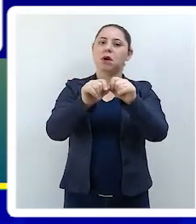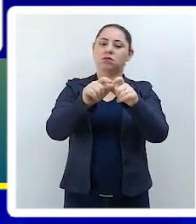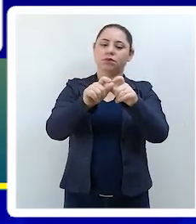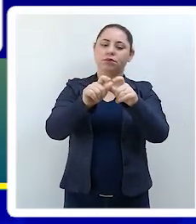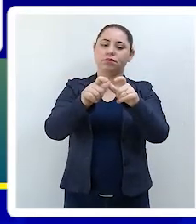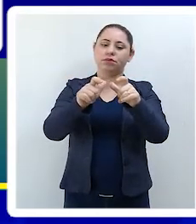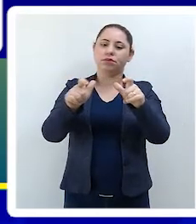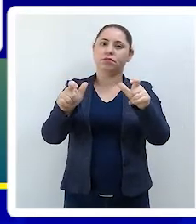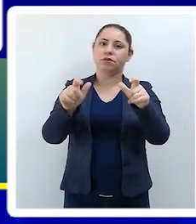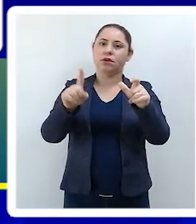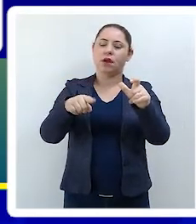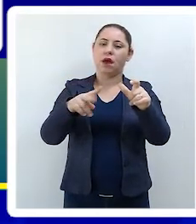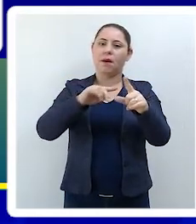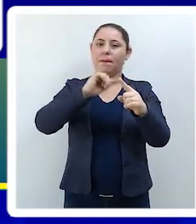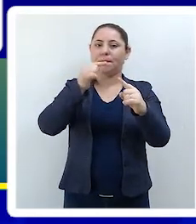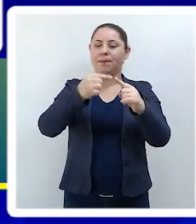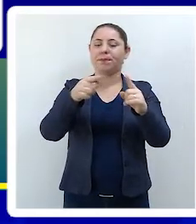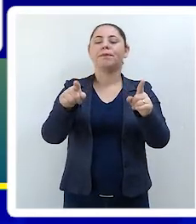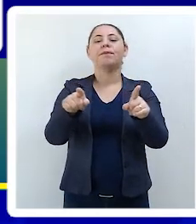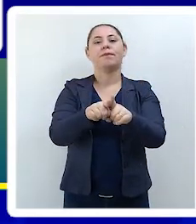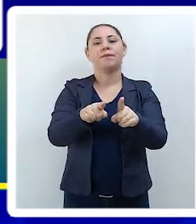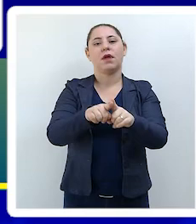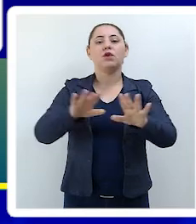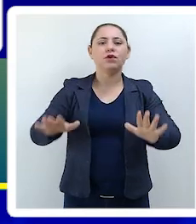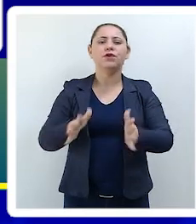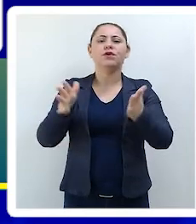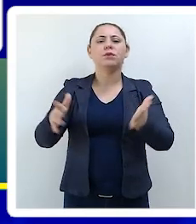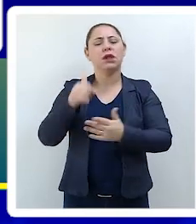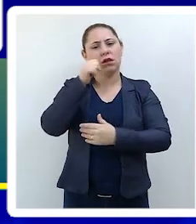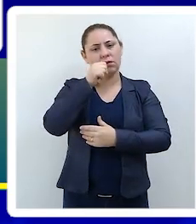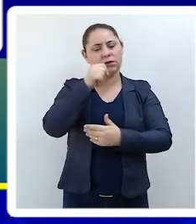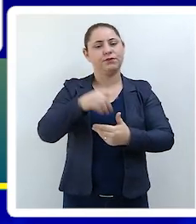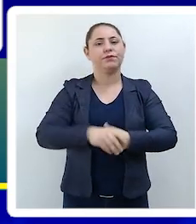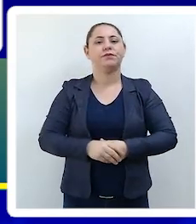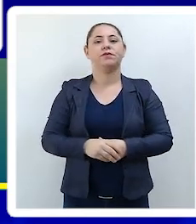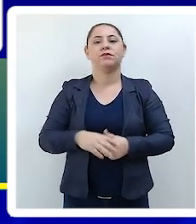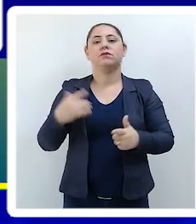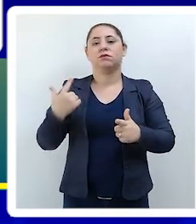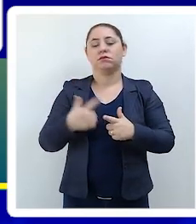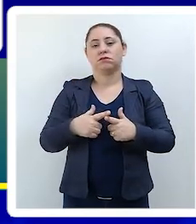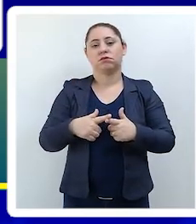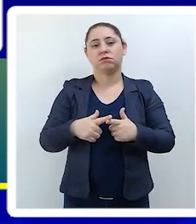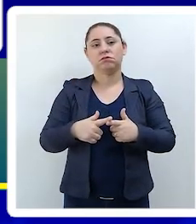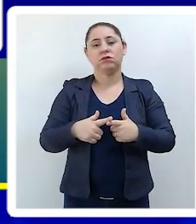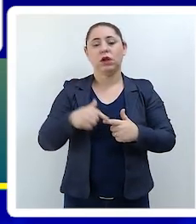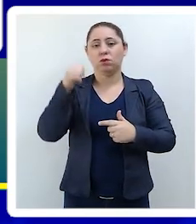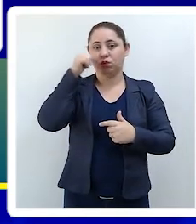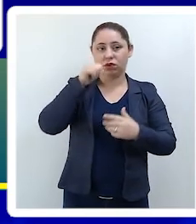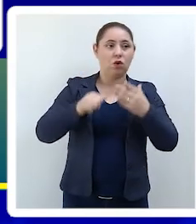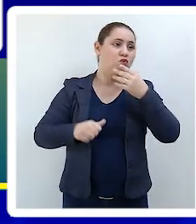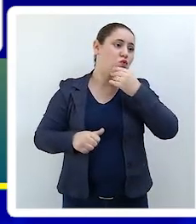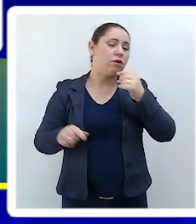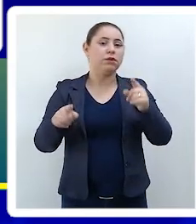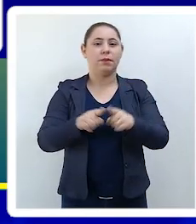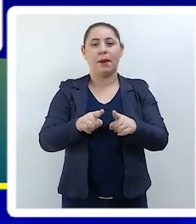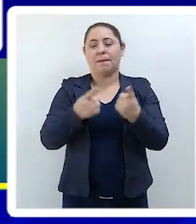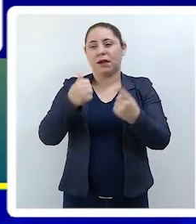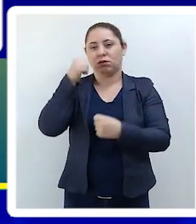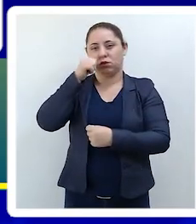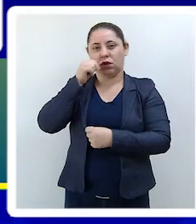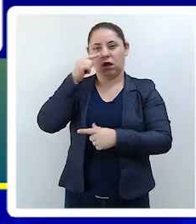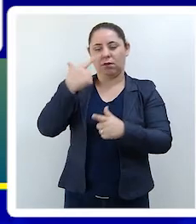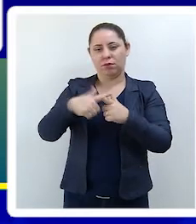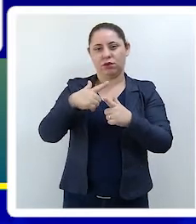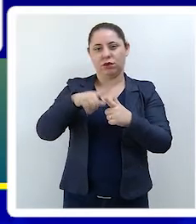nesse sentido, esse princípio também, de fomentar isso, porque tanto a mulher quanto o homem, mas a mulher tendo em